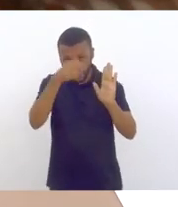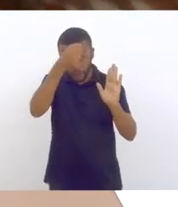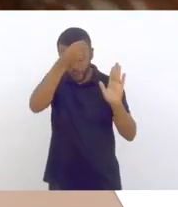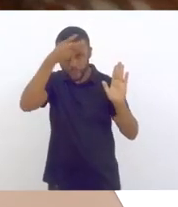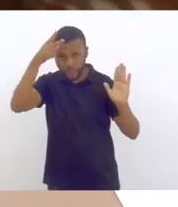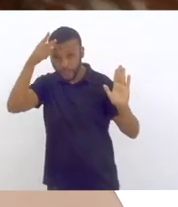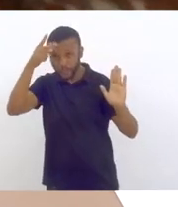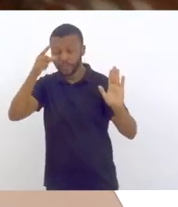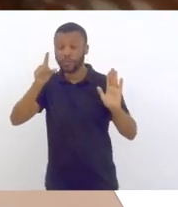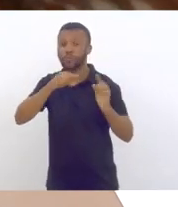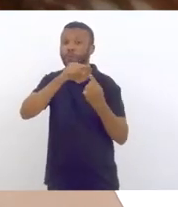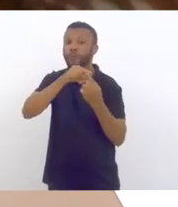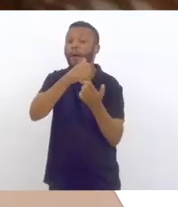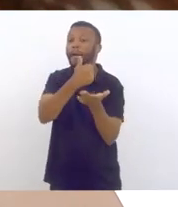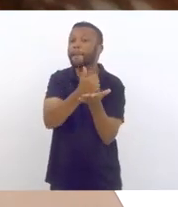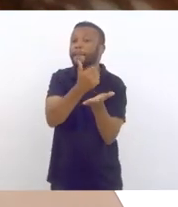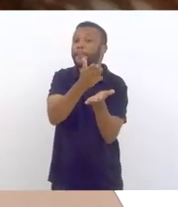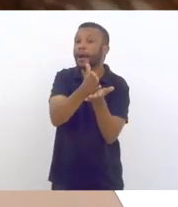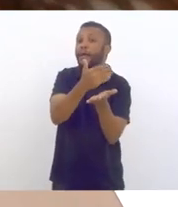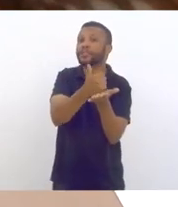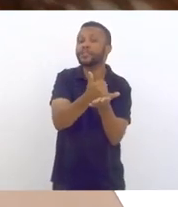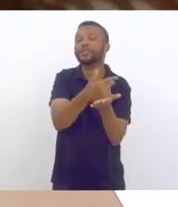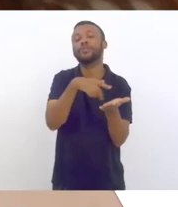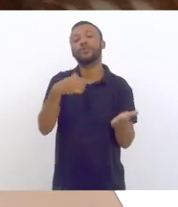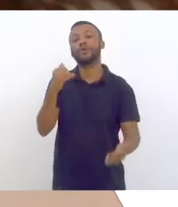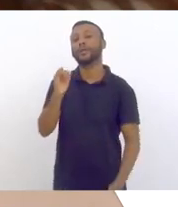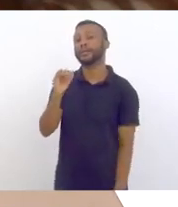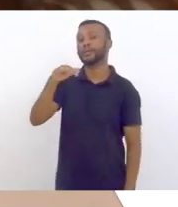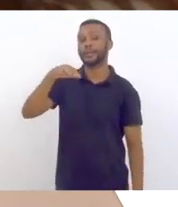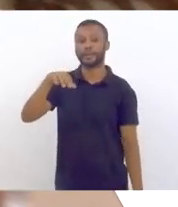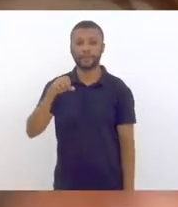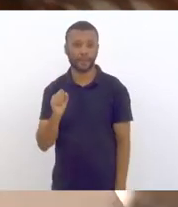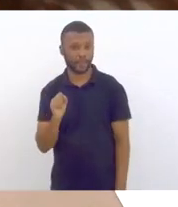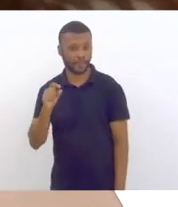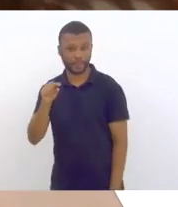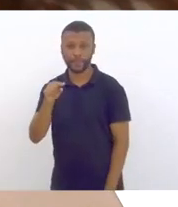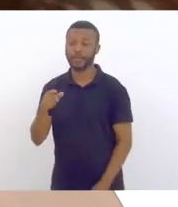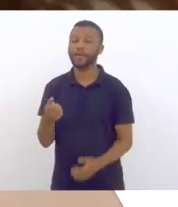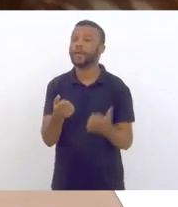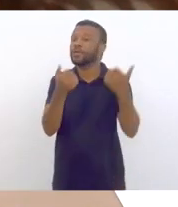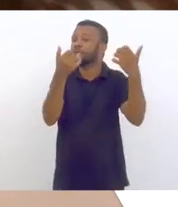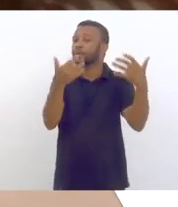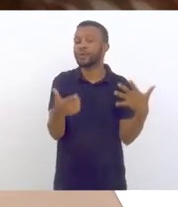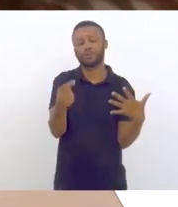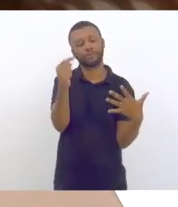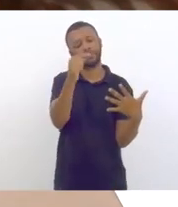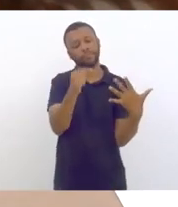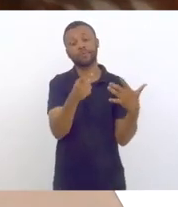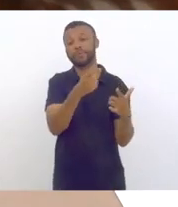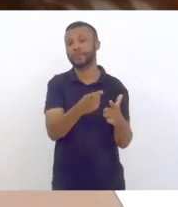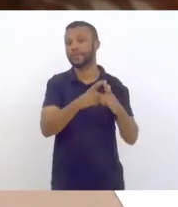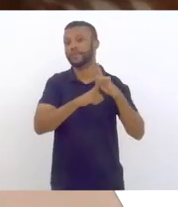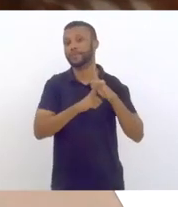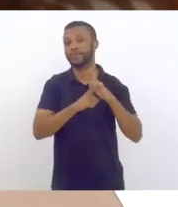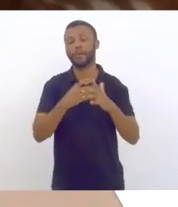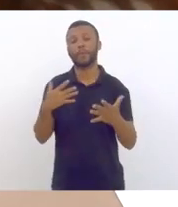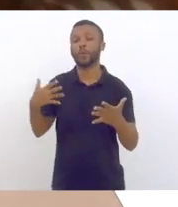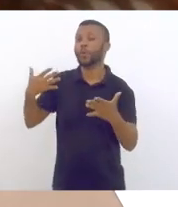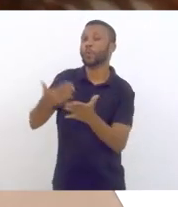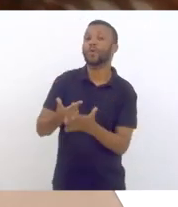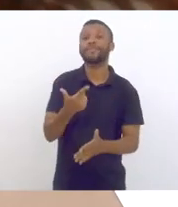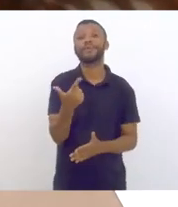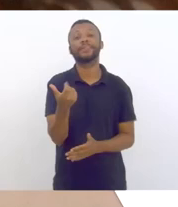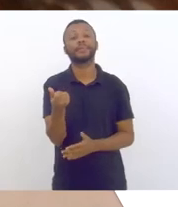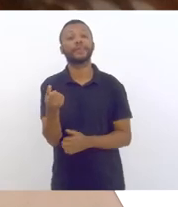do ICMS E tratando das dívidas de 26 anos que os outros